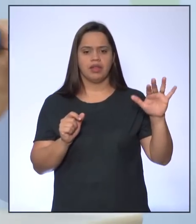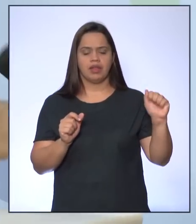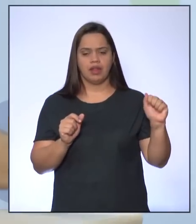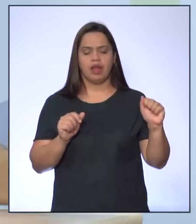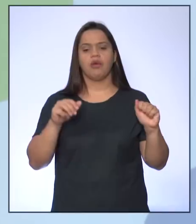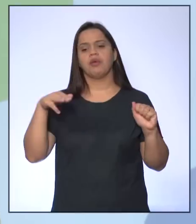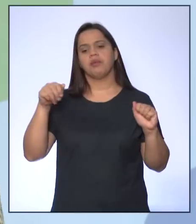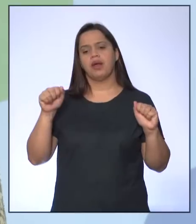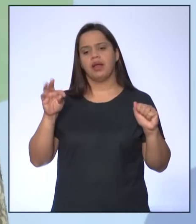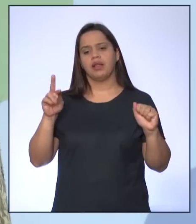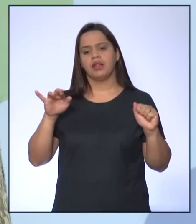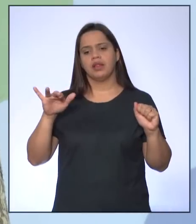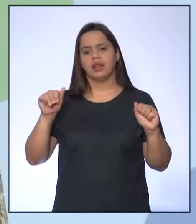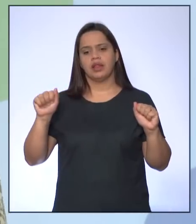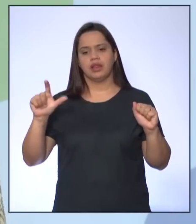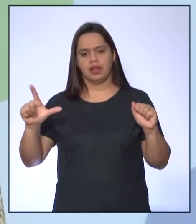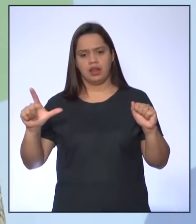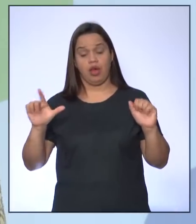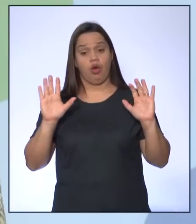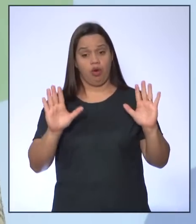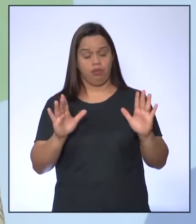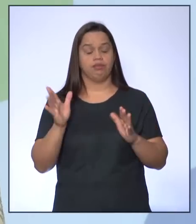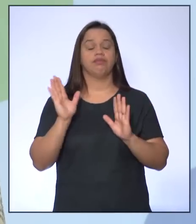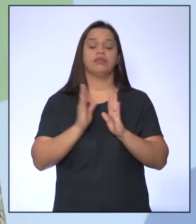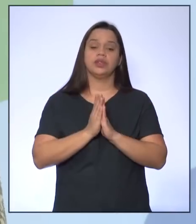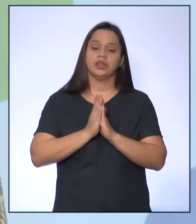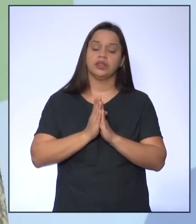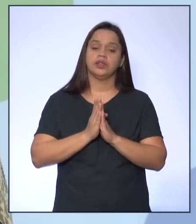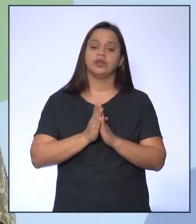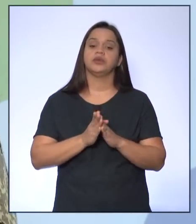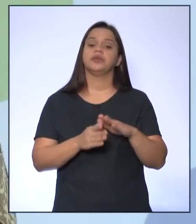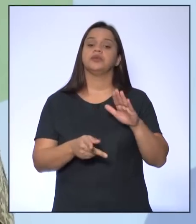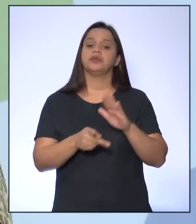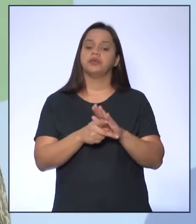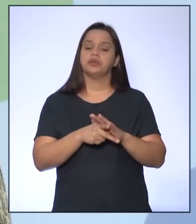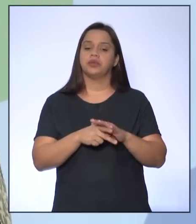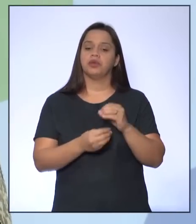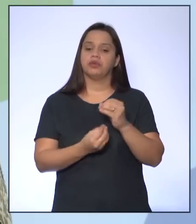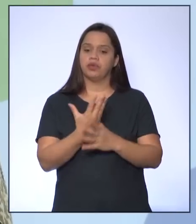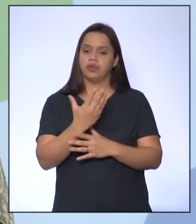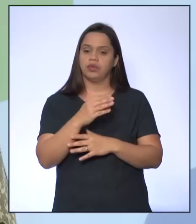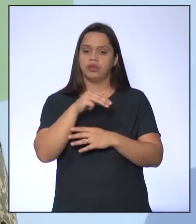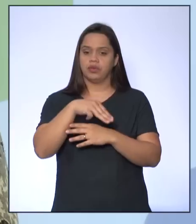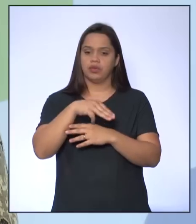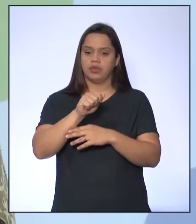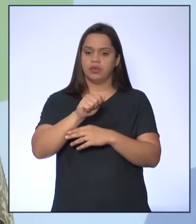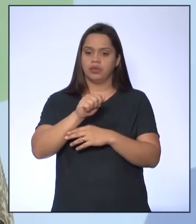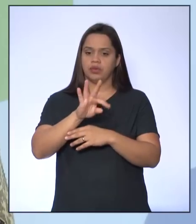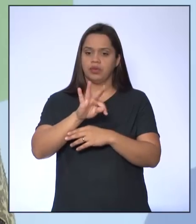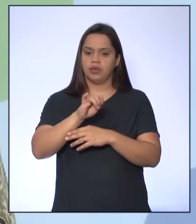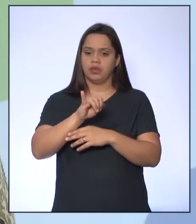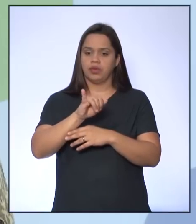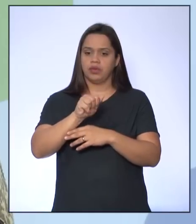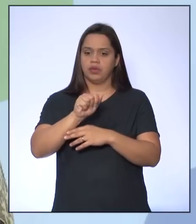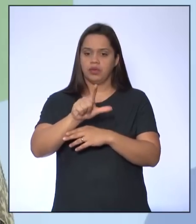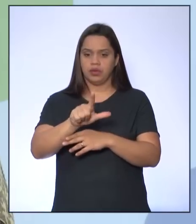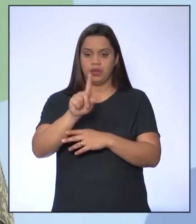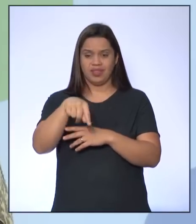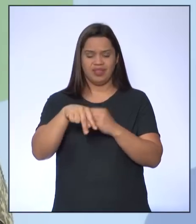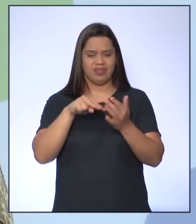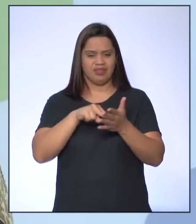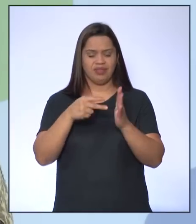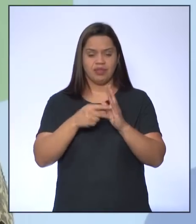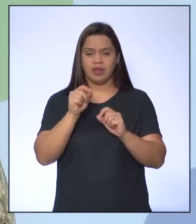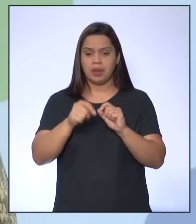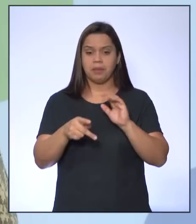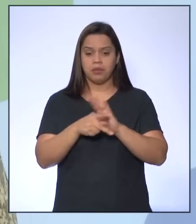eles? Bom, fonte material são são objetos, eles são concretos. Essas